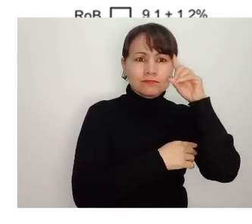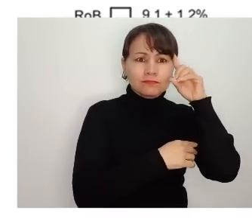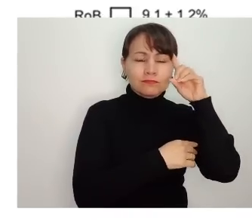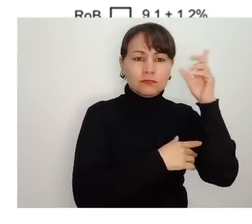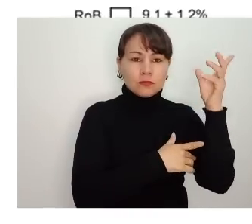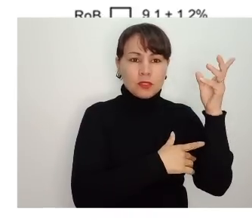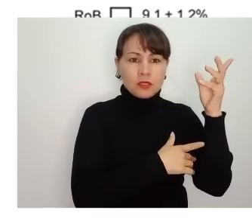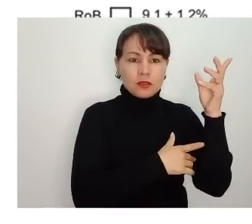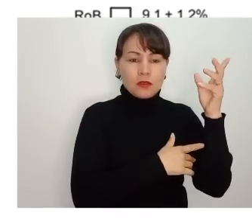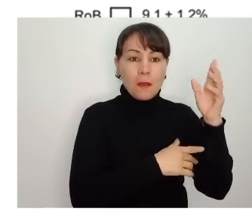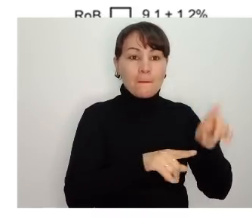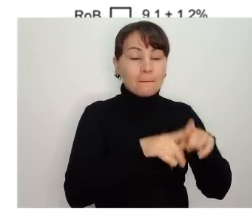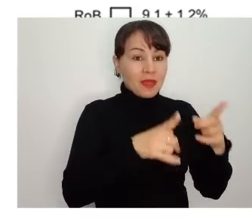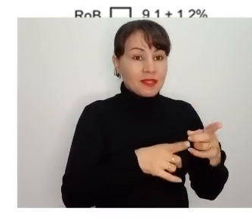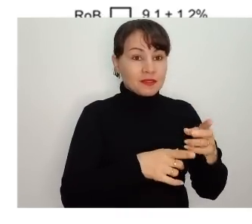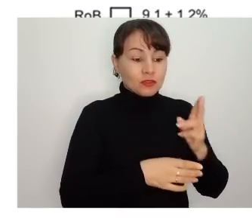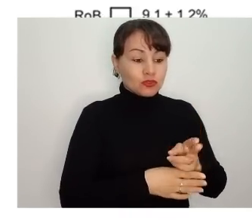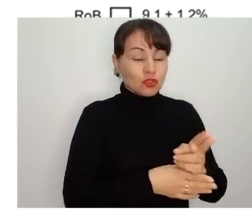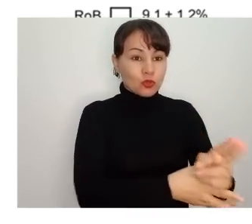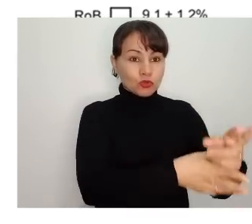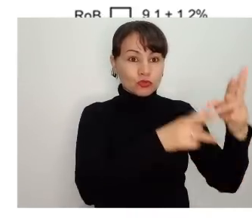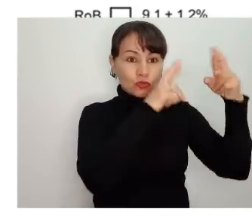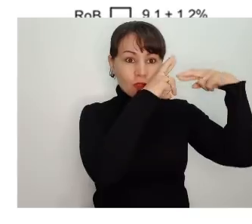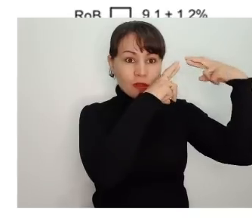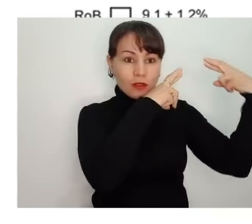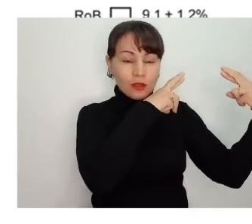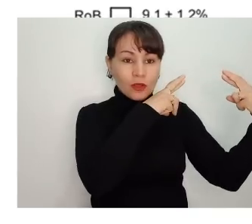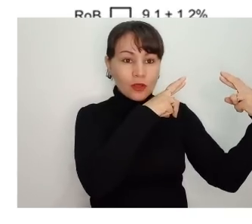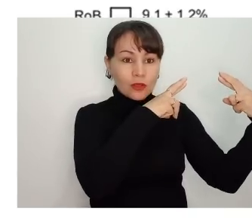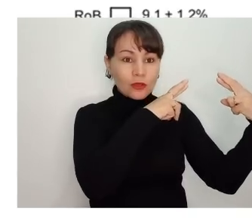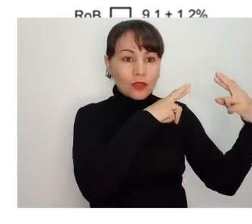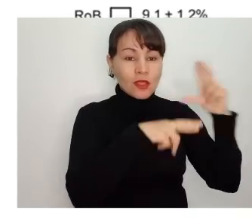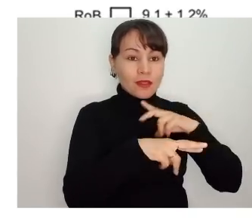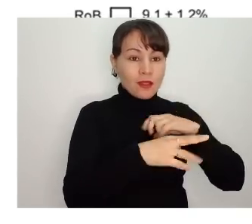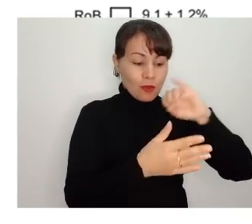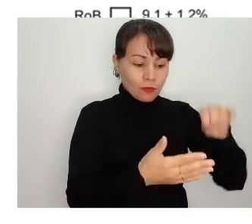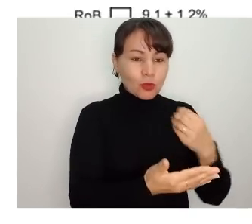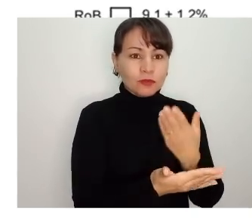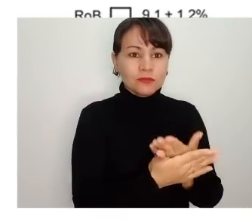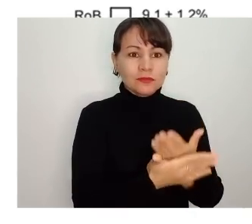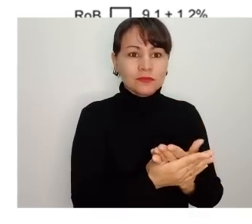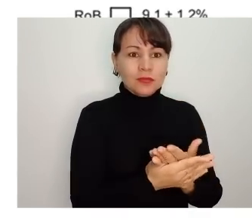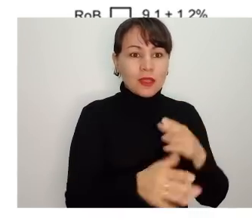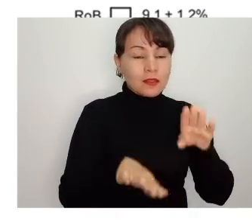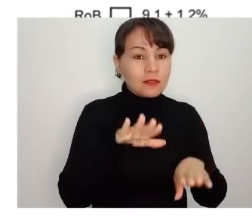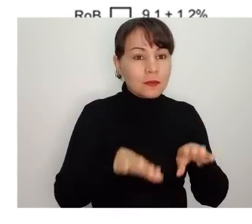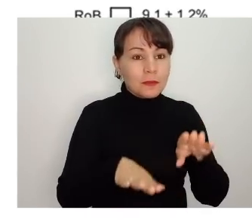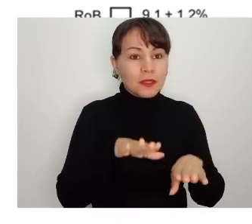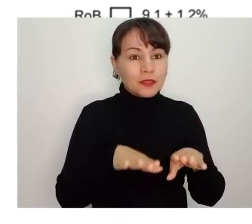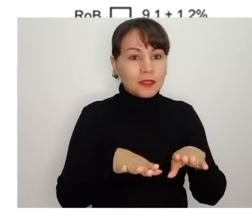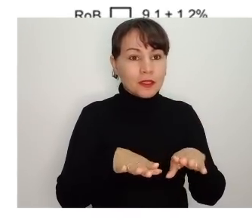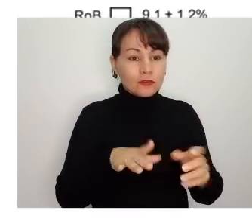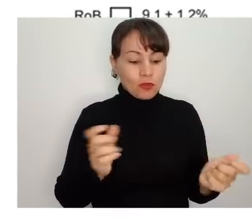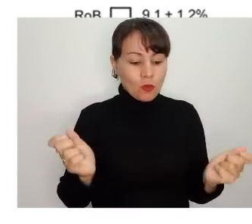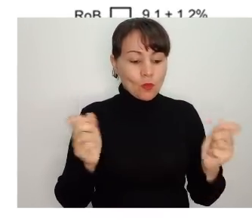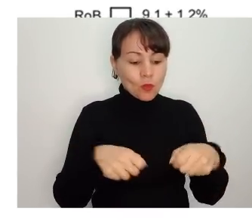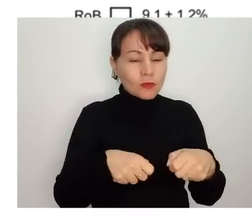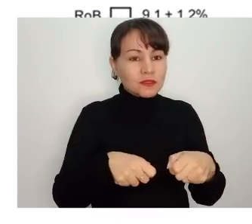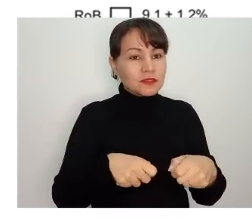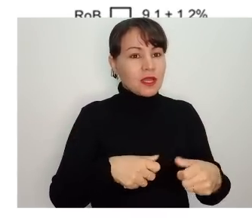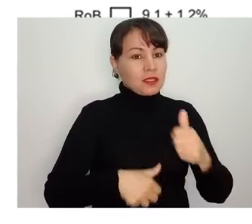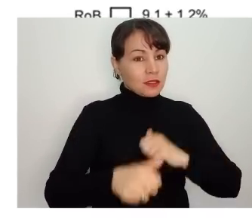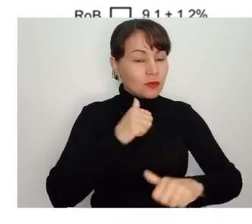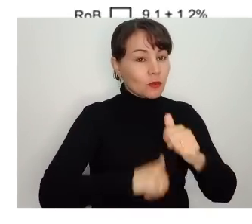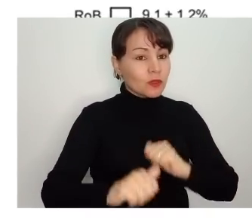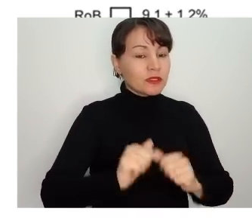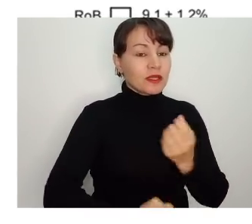Mas esses neurônios que permaneceram ali, eles têm a possibilidade, né, dependendo da qualidade de vida de